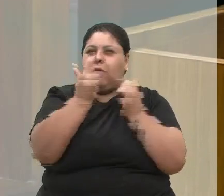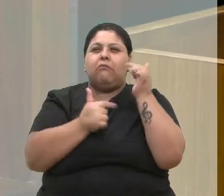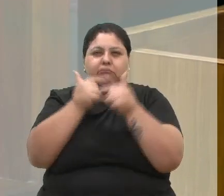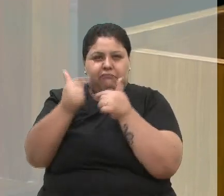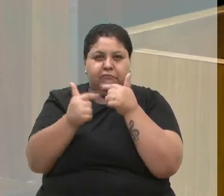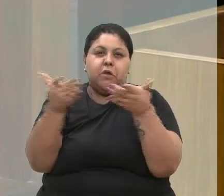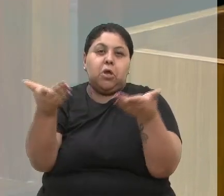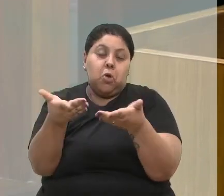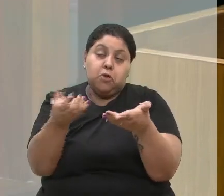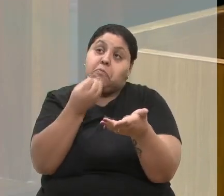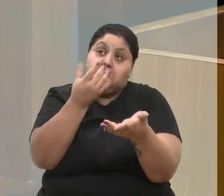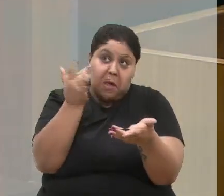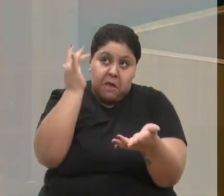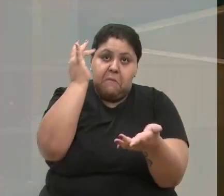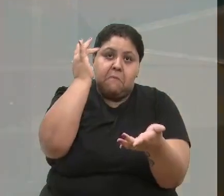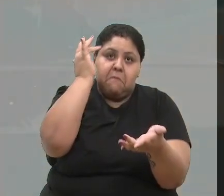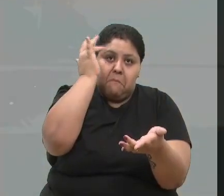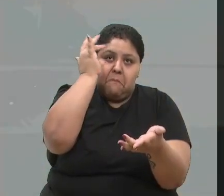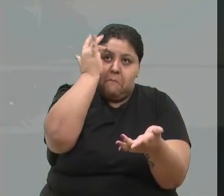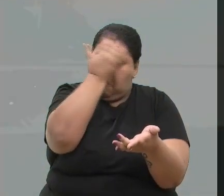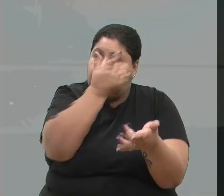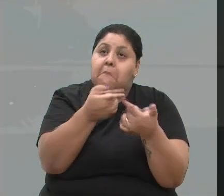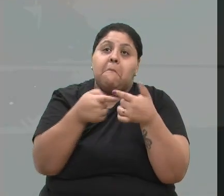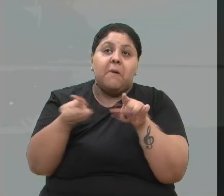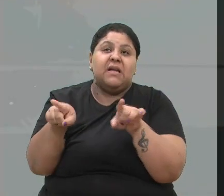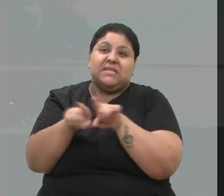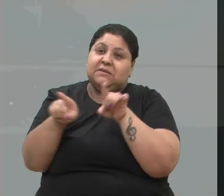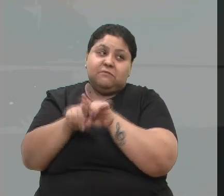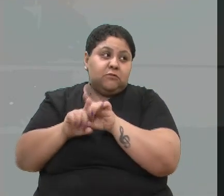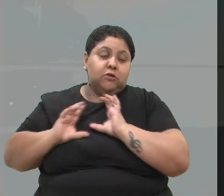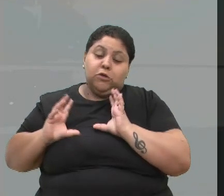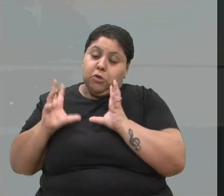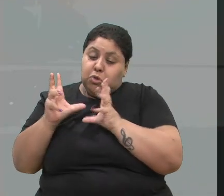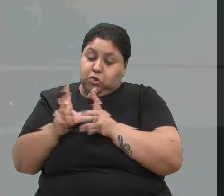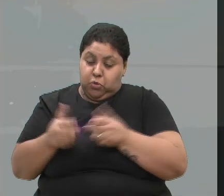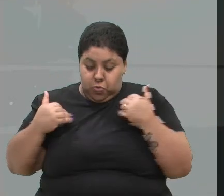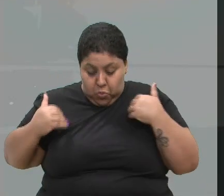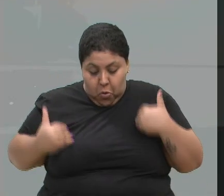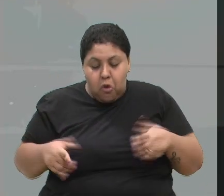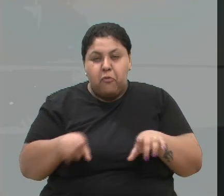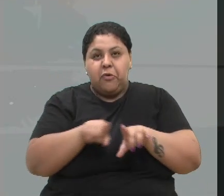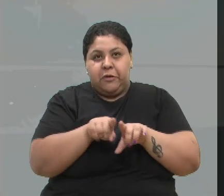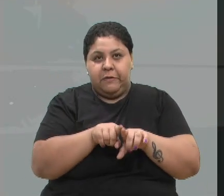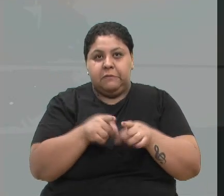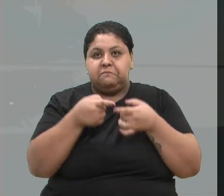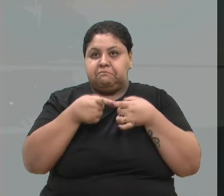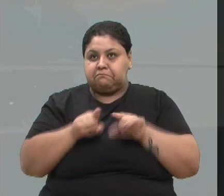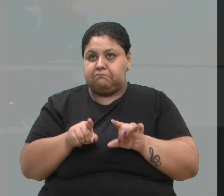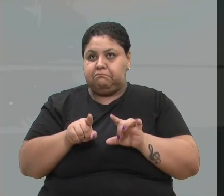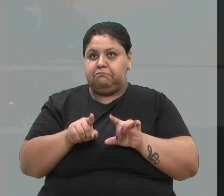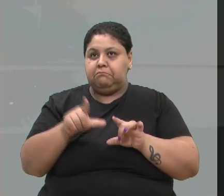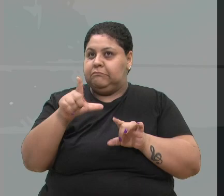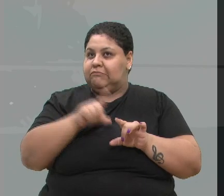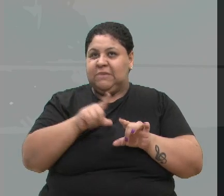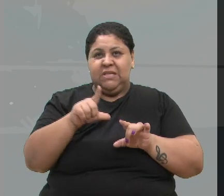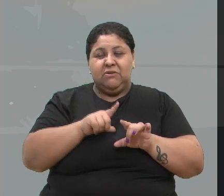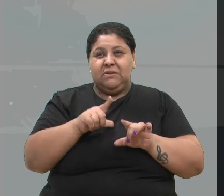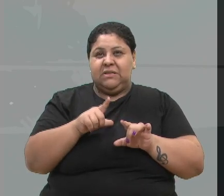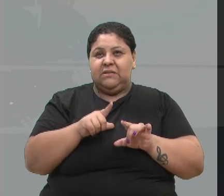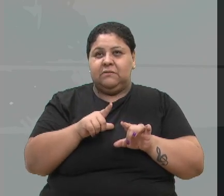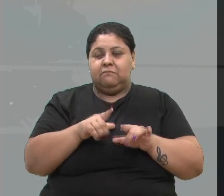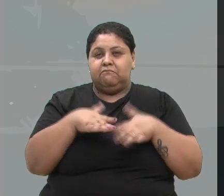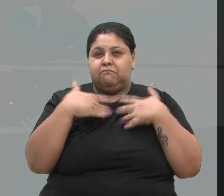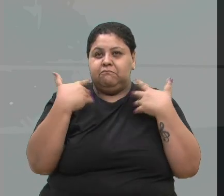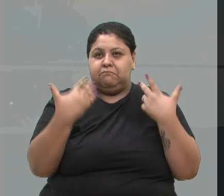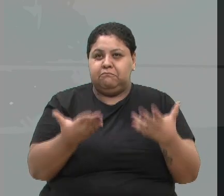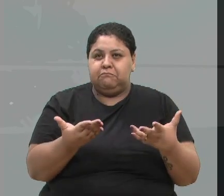bem mentalmente, podemos estar com todo o nosso corpo bem também. Mas, se caso não estivermos,